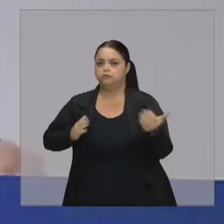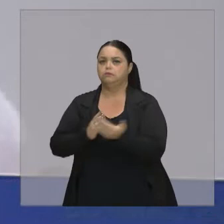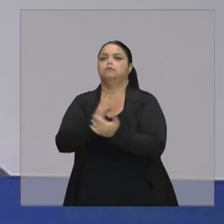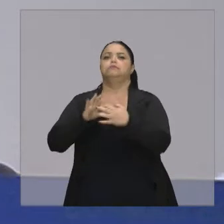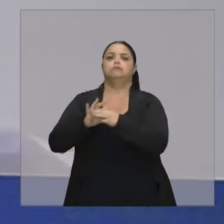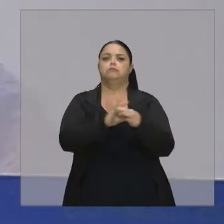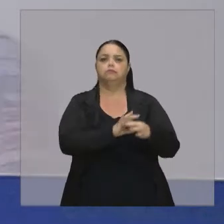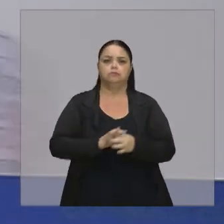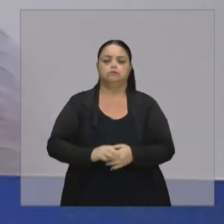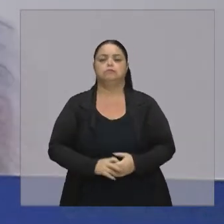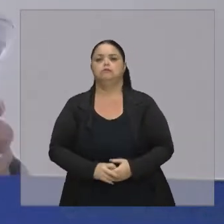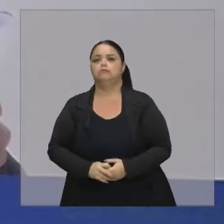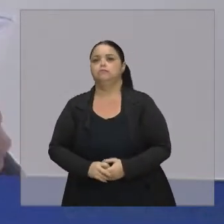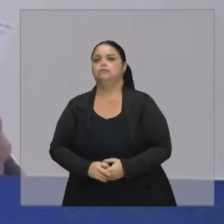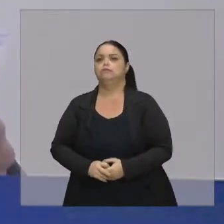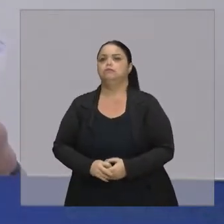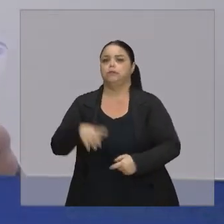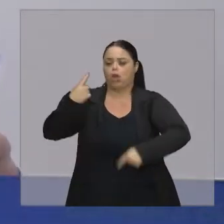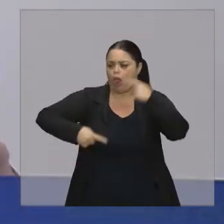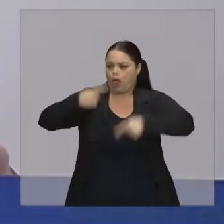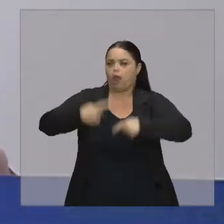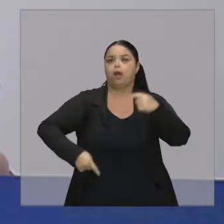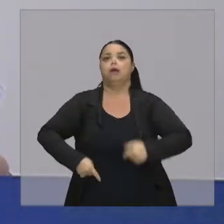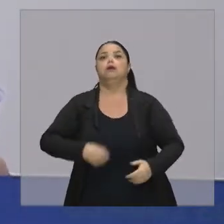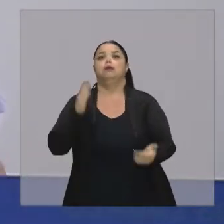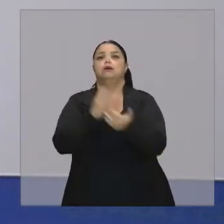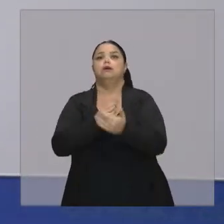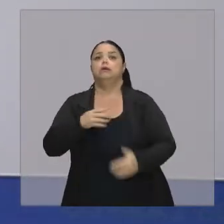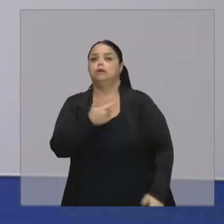por unanimidade. Em discussão, o processo